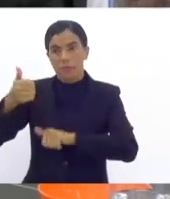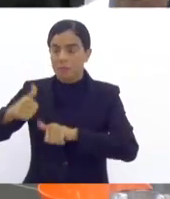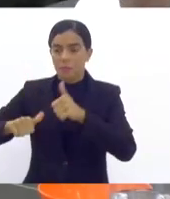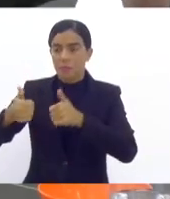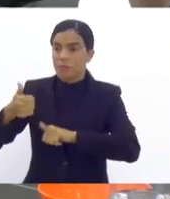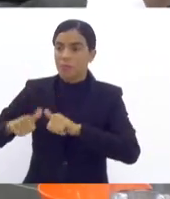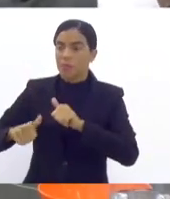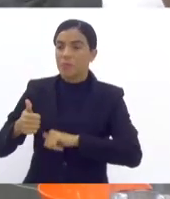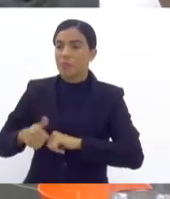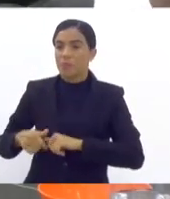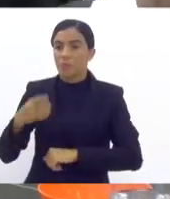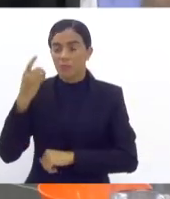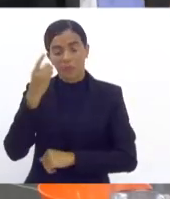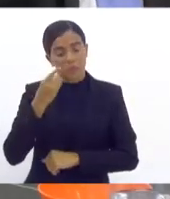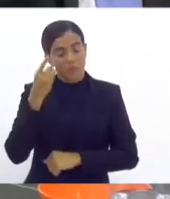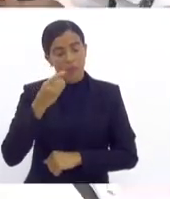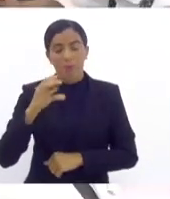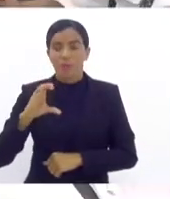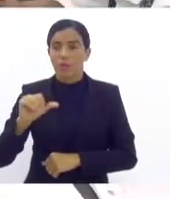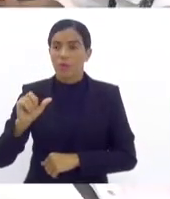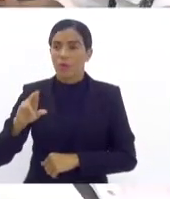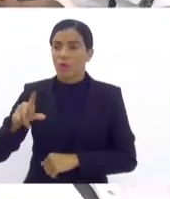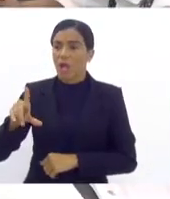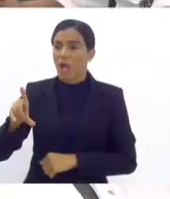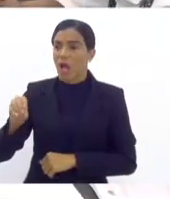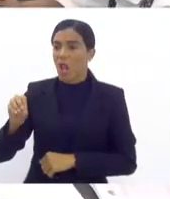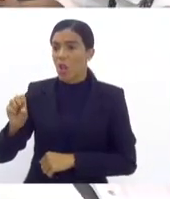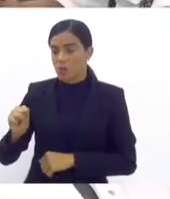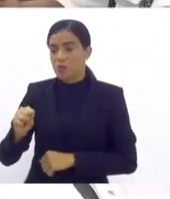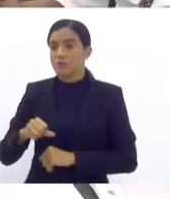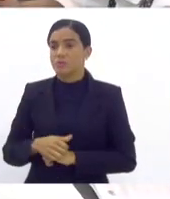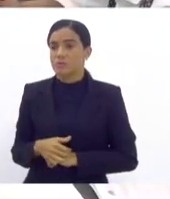para o gabinete do deputado Carlos Mendes. Um parecer favorável, cara.